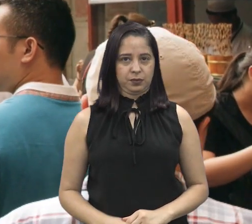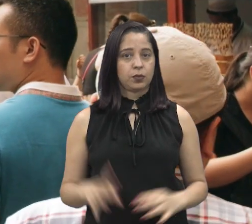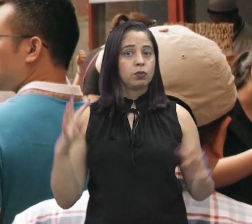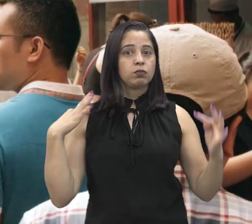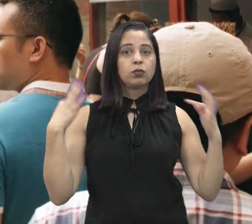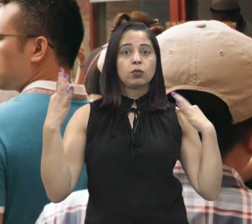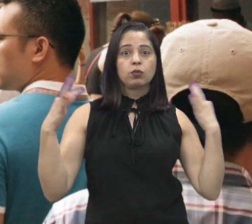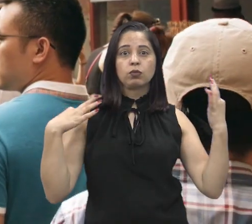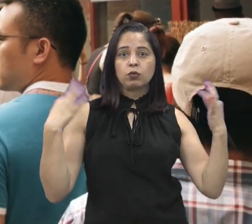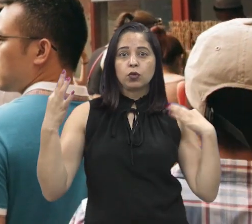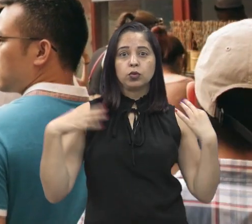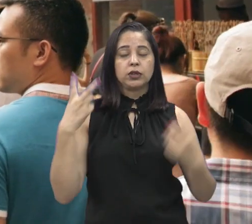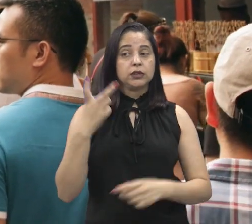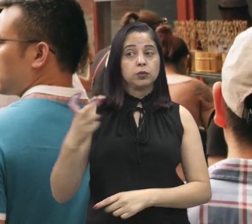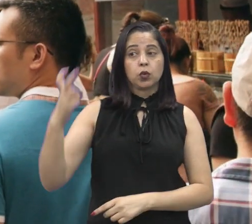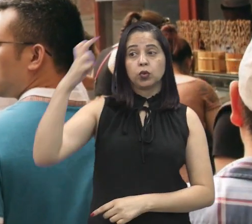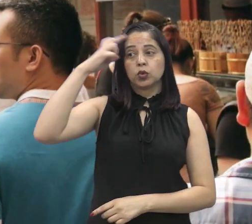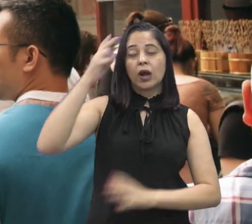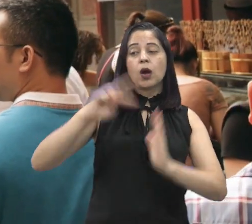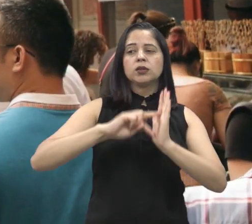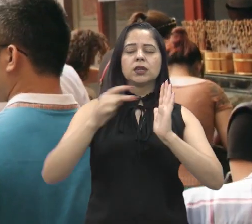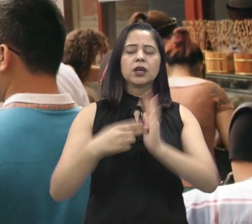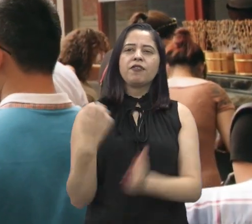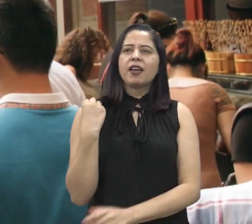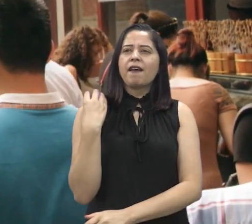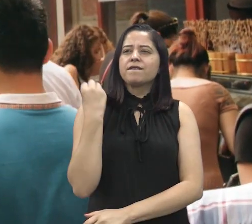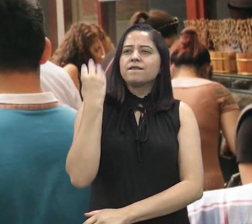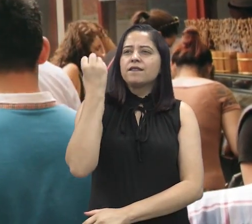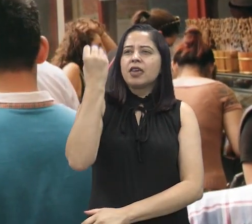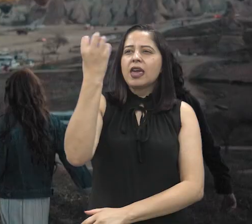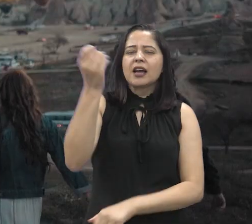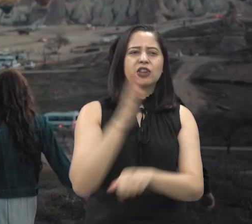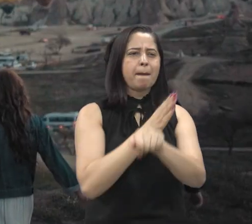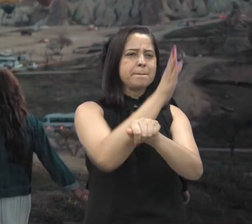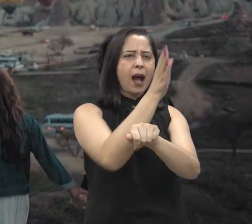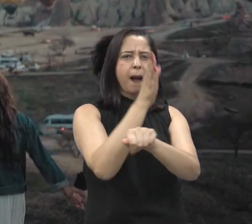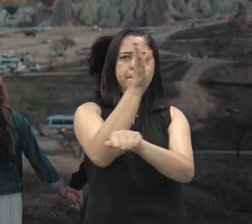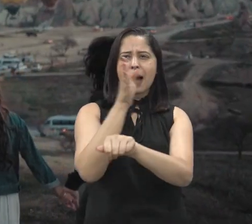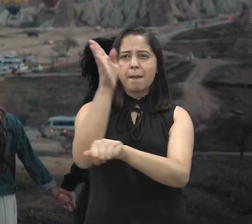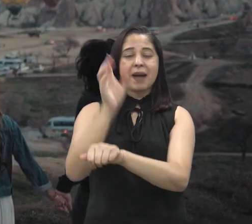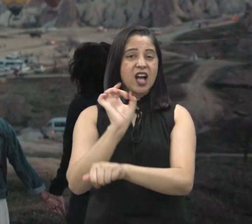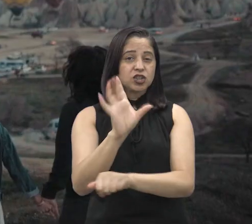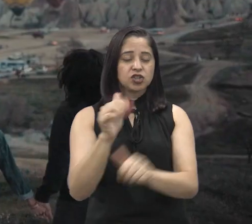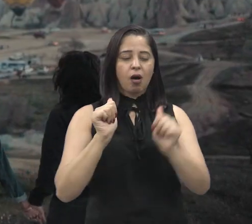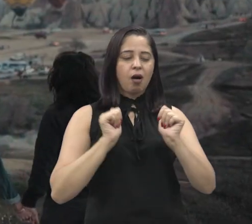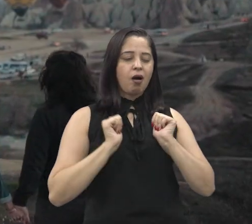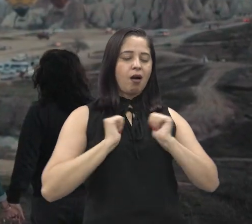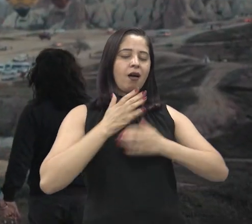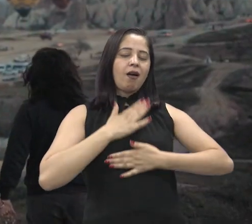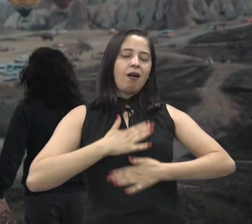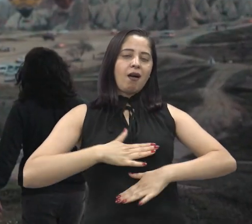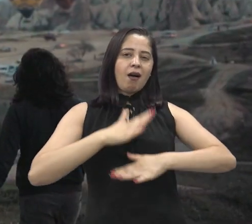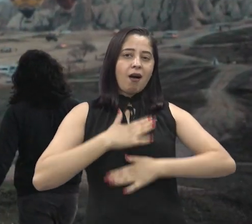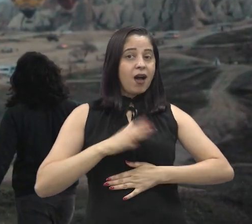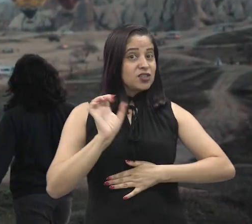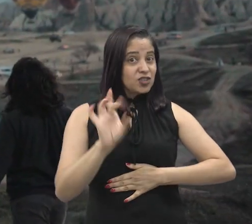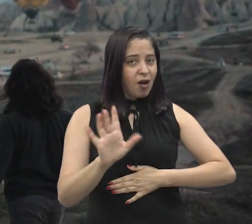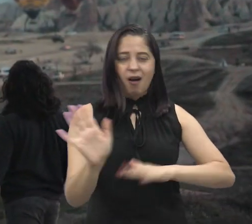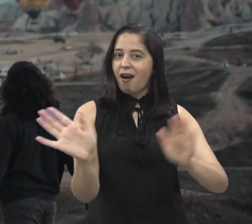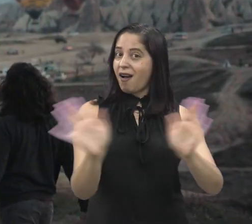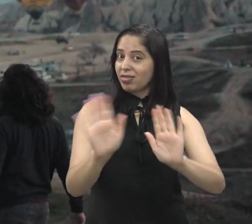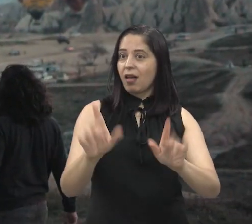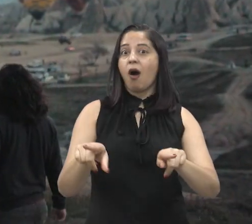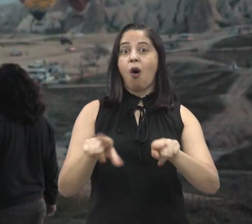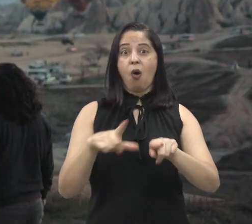uma forma de viajar que vai além da diversão e do descanso. Ele promove o engajamento com as